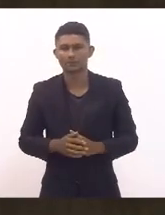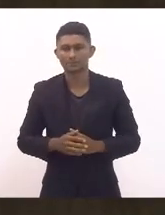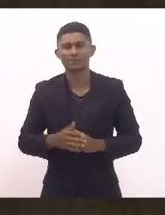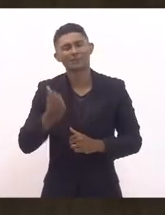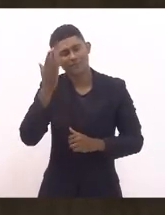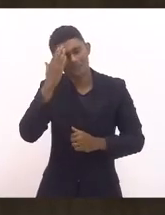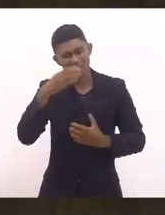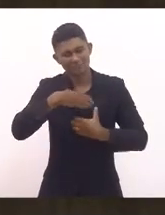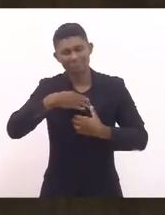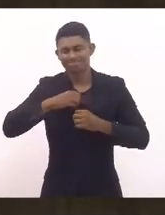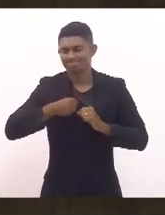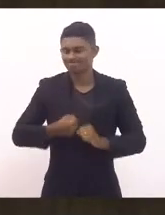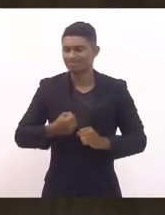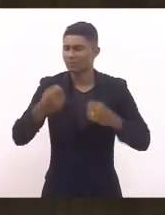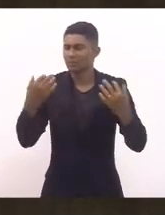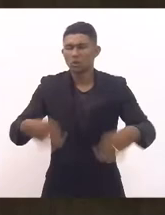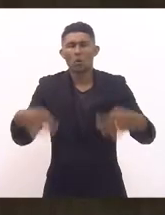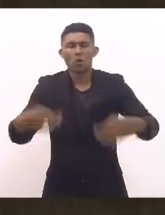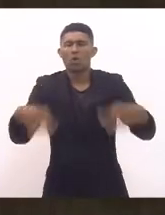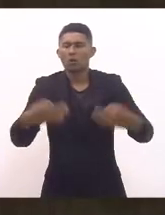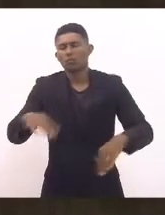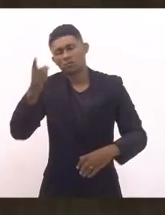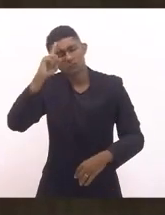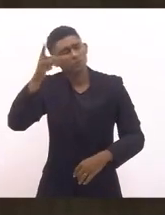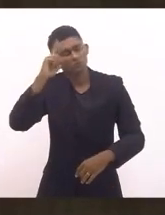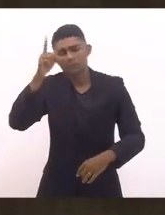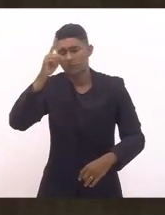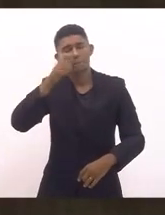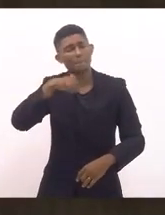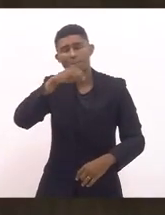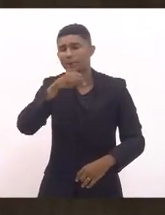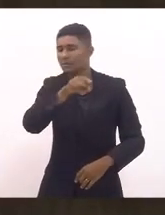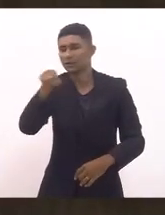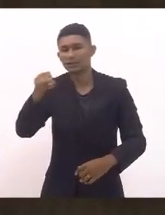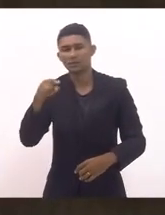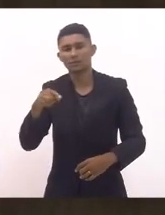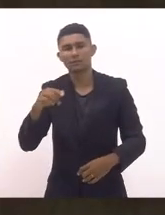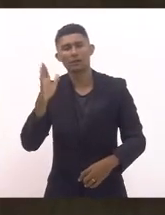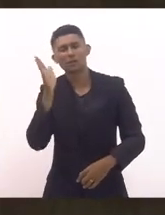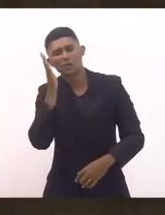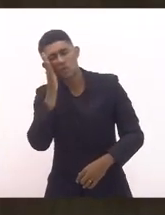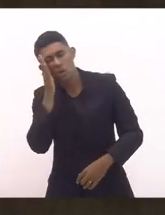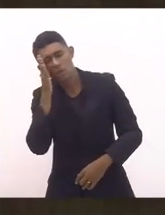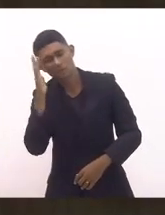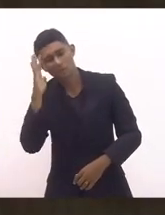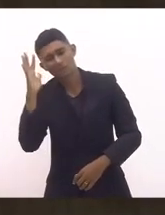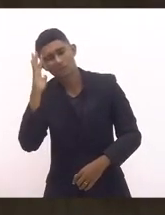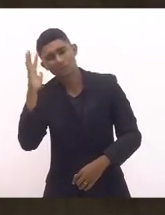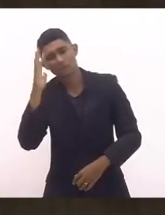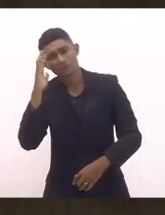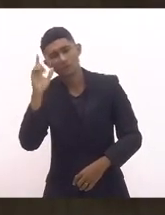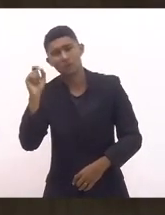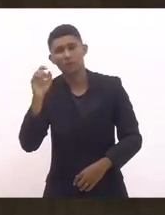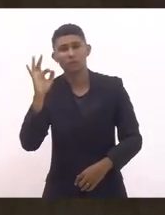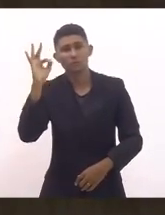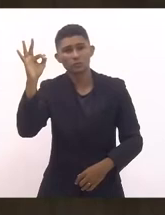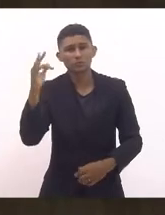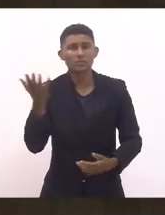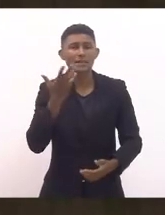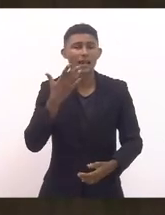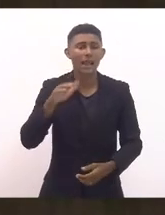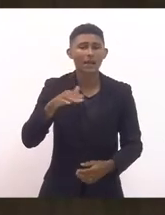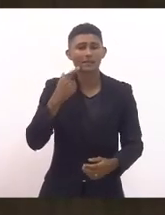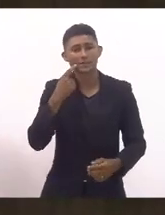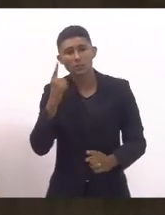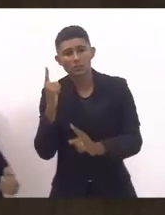dor eterna. Todos os dias, essas mães, esses pais dormem achando que vai ter uma outra notícia,